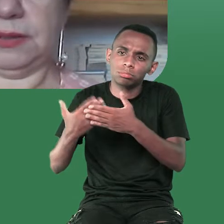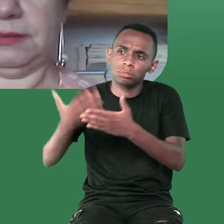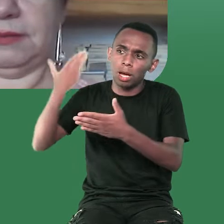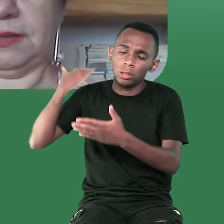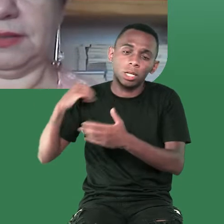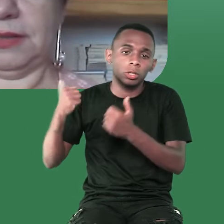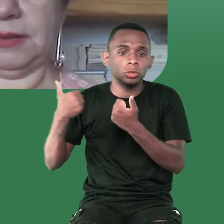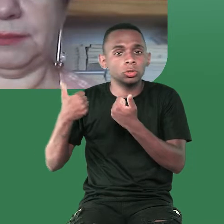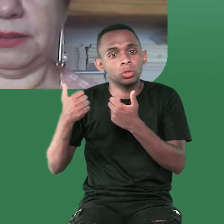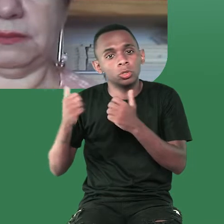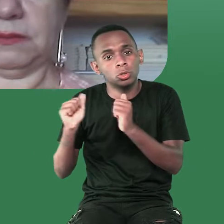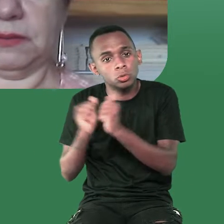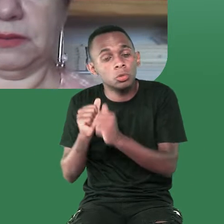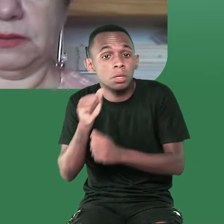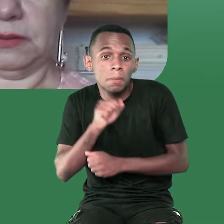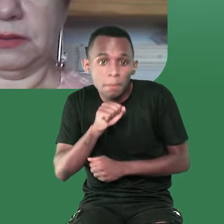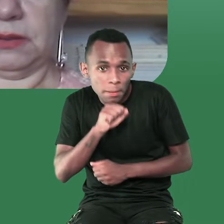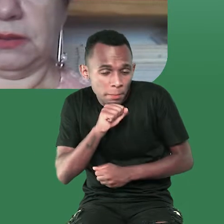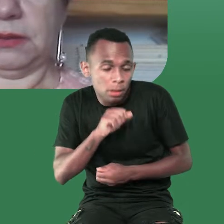essa mãe e aí é